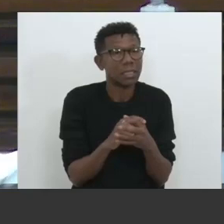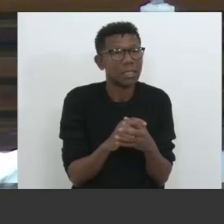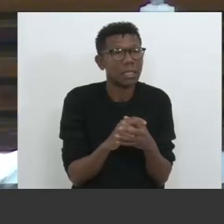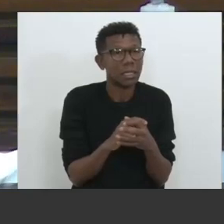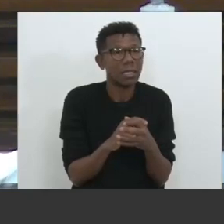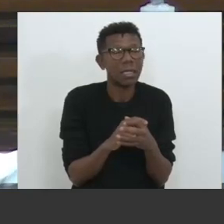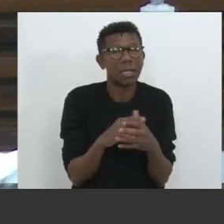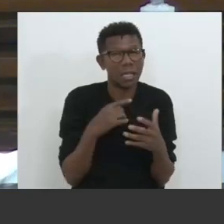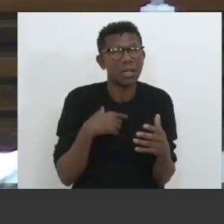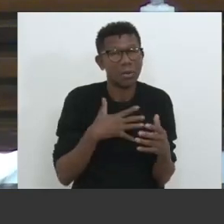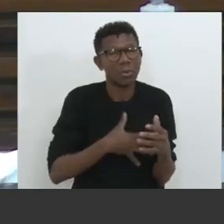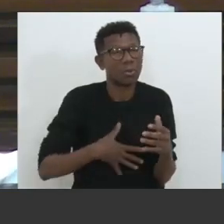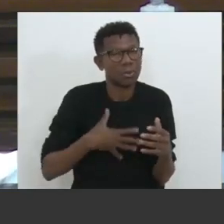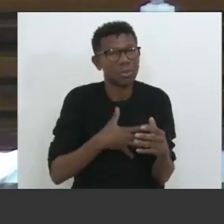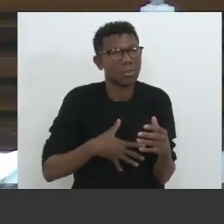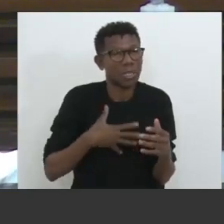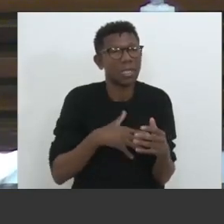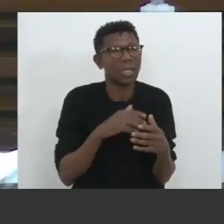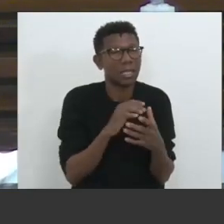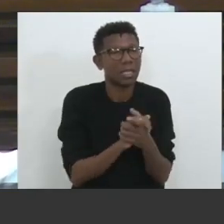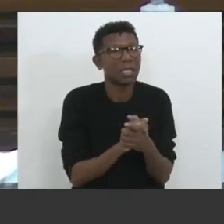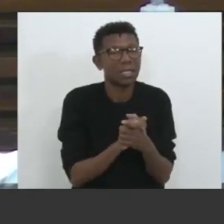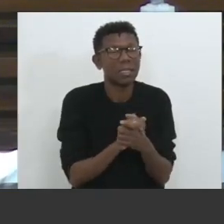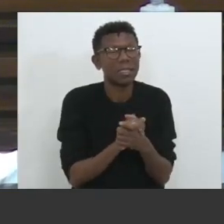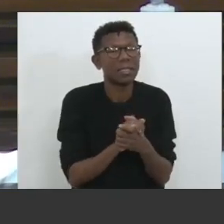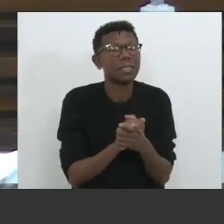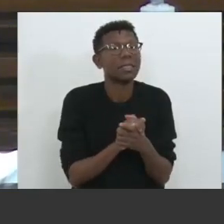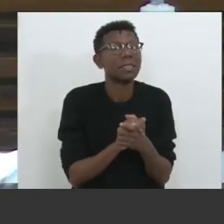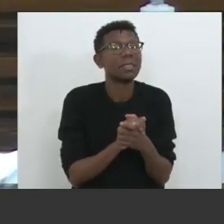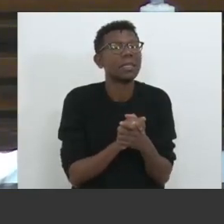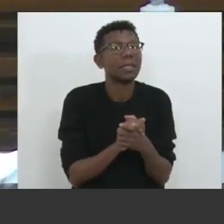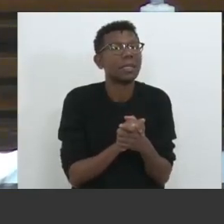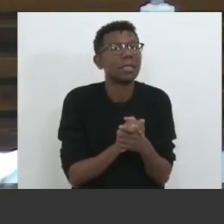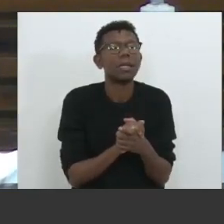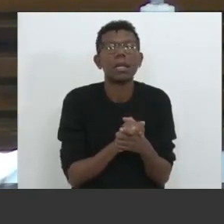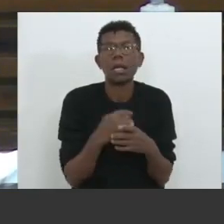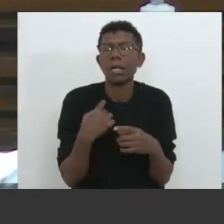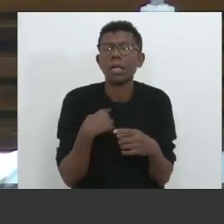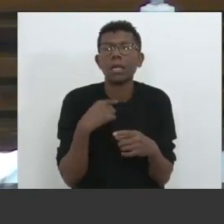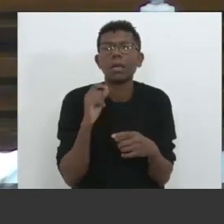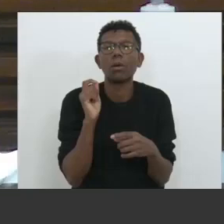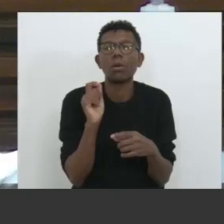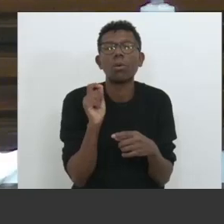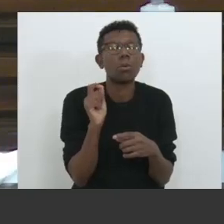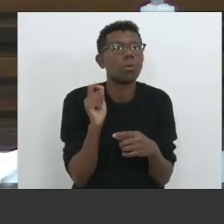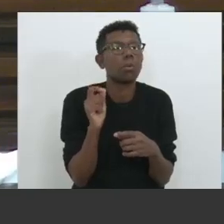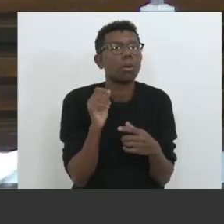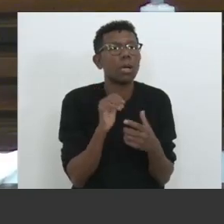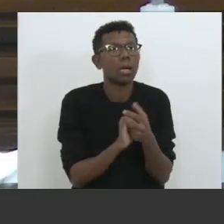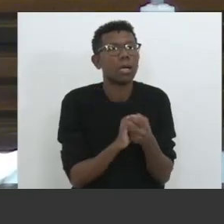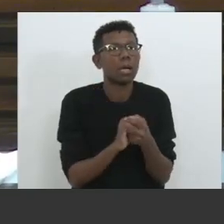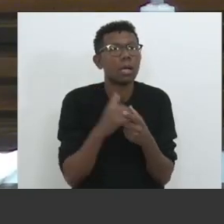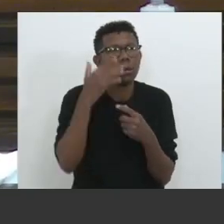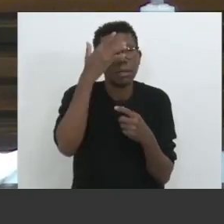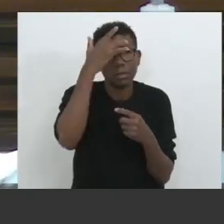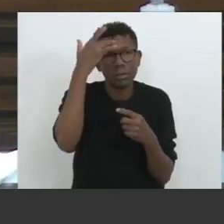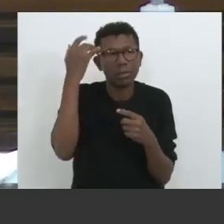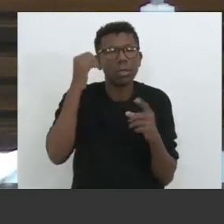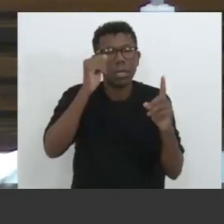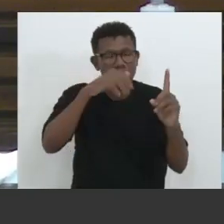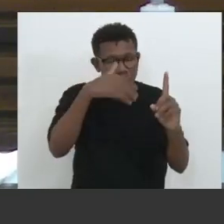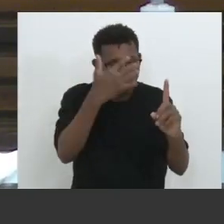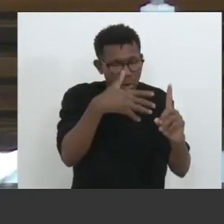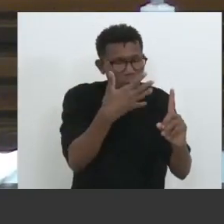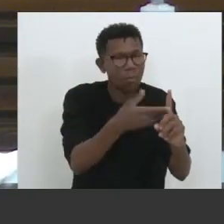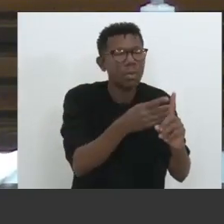musical jumento não e eu fui eu e o pessoal fala homenagem o Dinho a banda